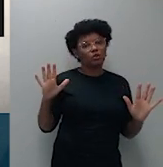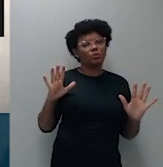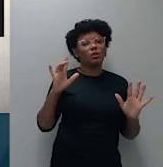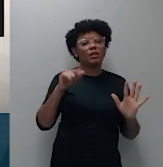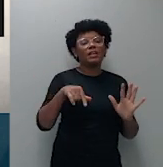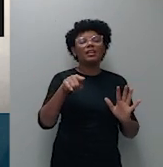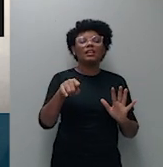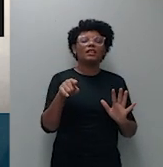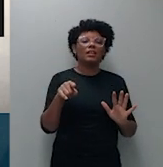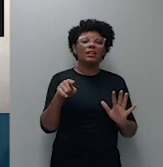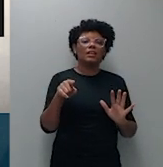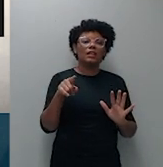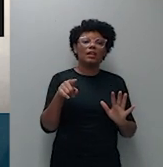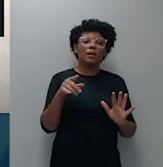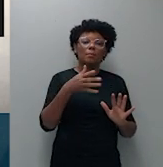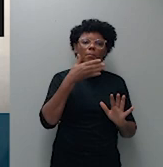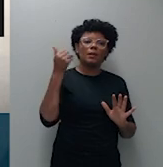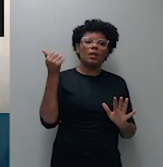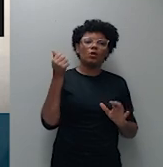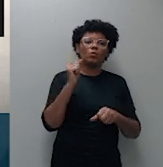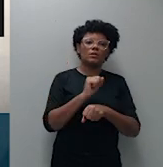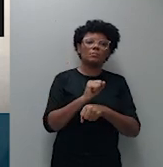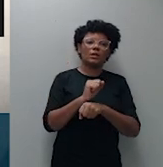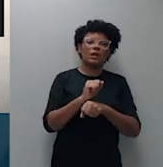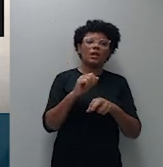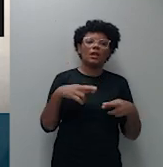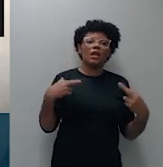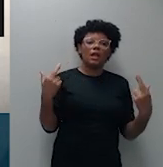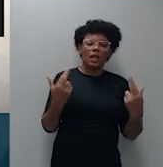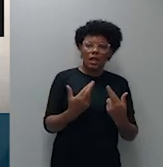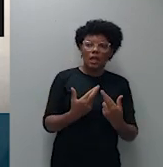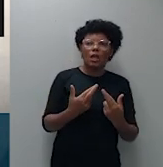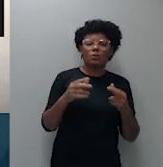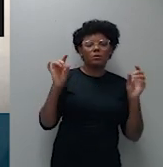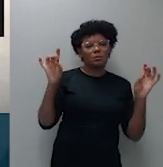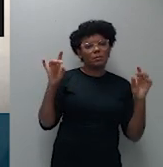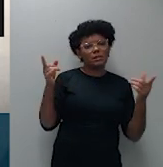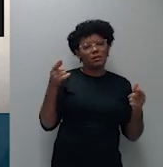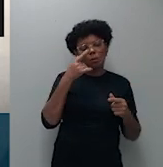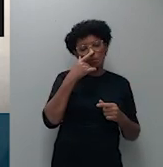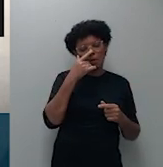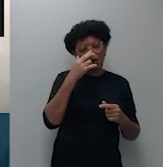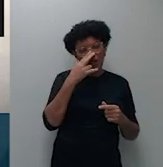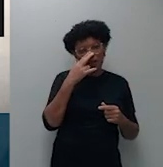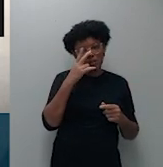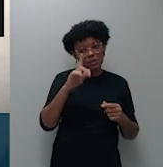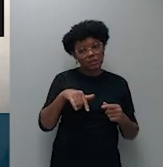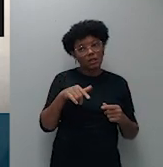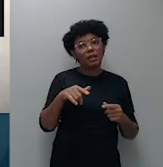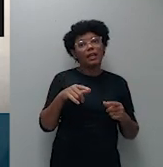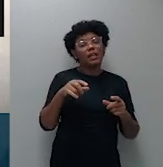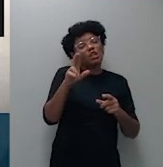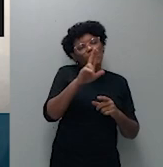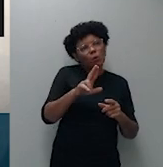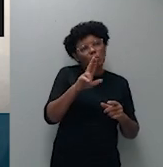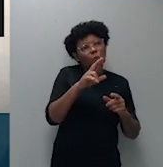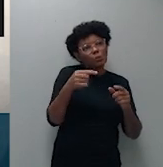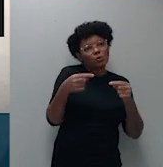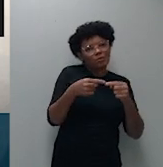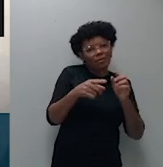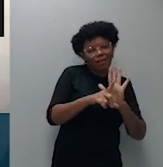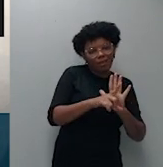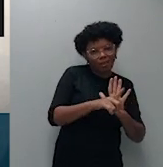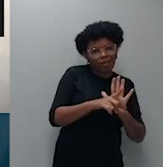considero que em casos assim seria melhor esperar especial mas nesse caso me parece que que o critério da